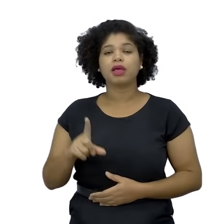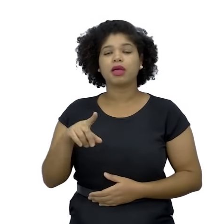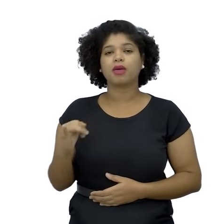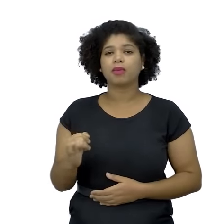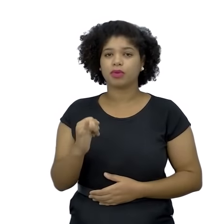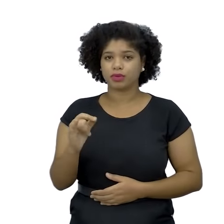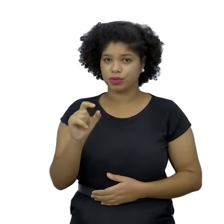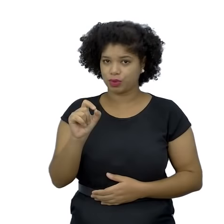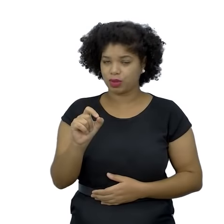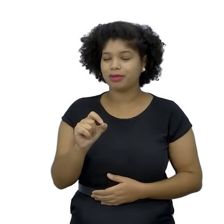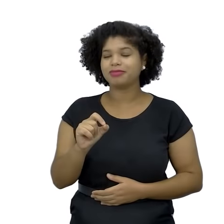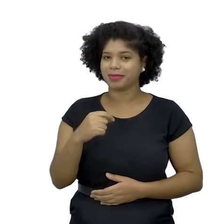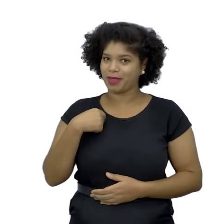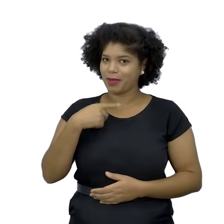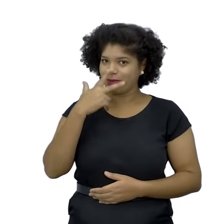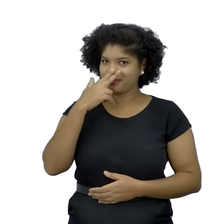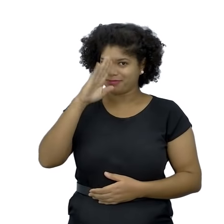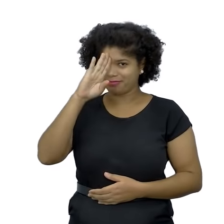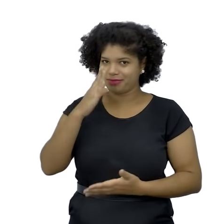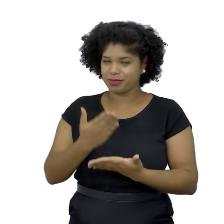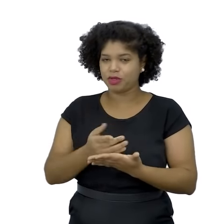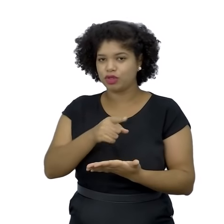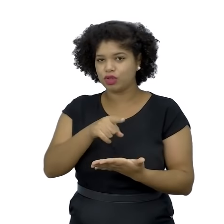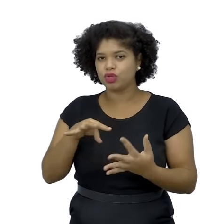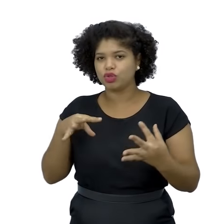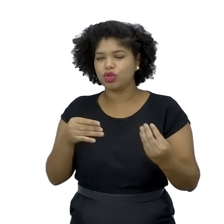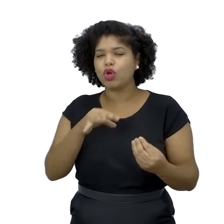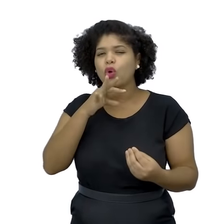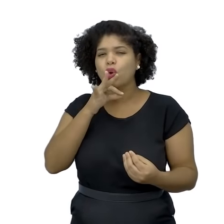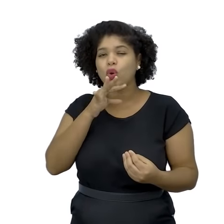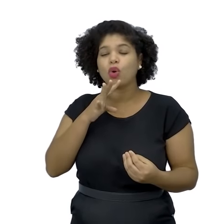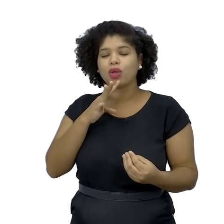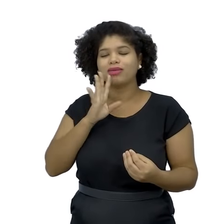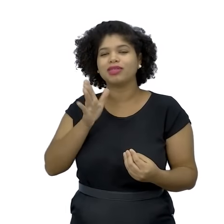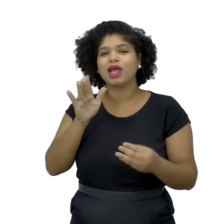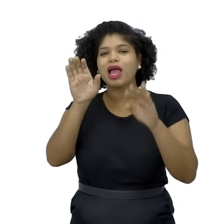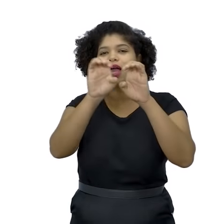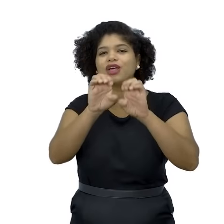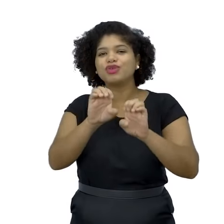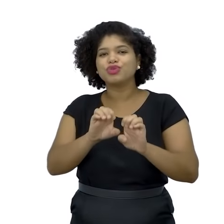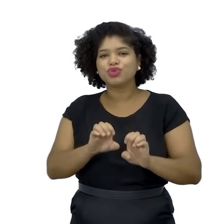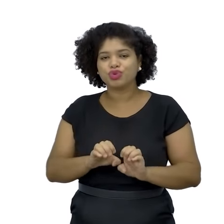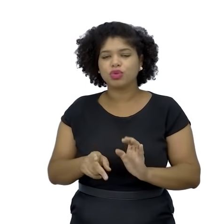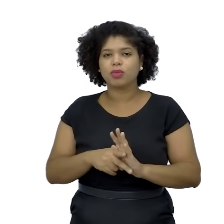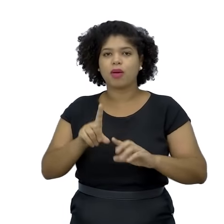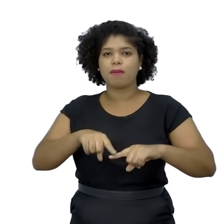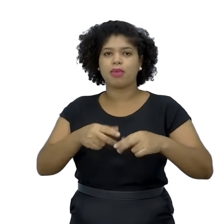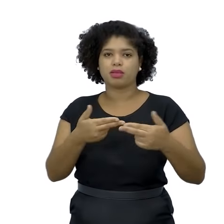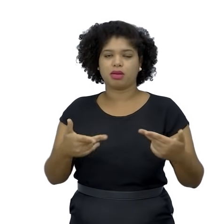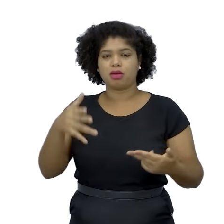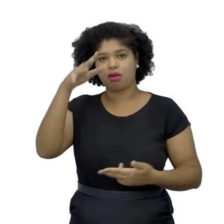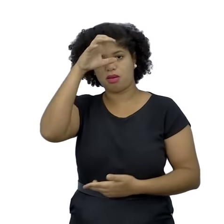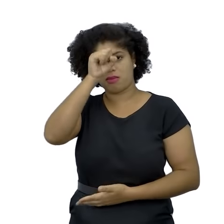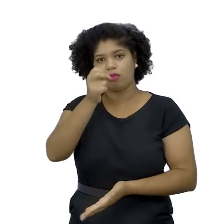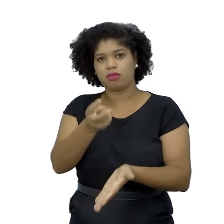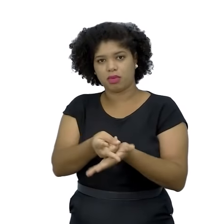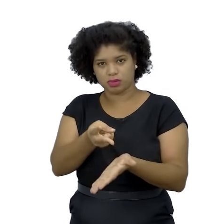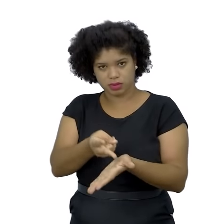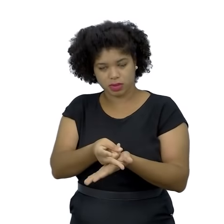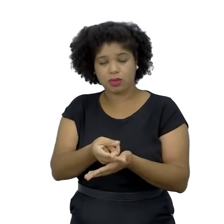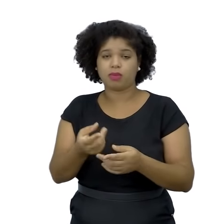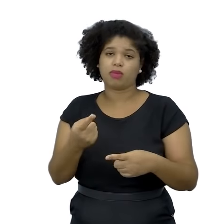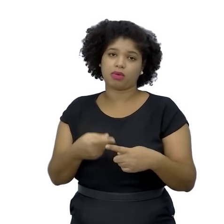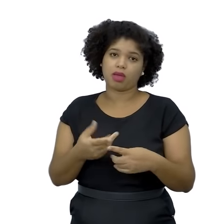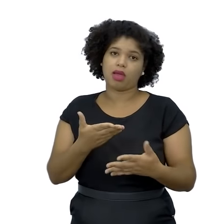né? Acredito que todos vocês já conhecem toda a estrutura do material do Aprender Sempre, né? Como as